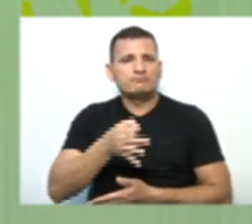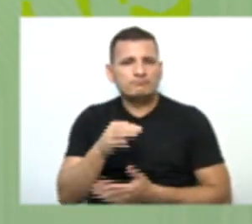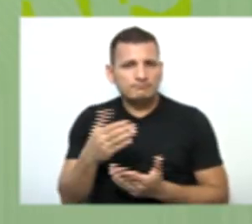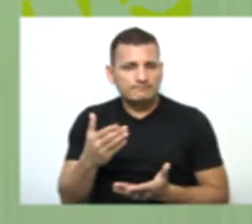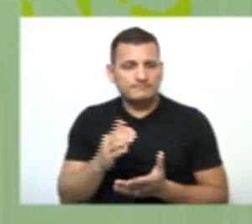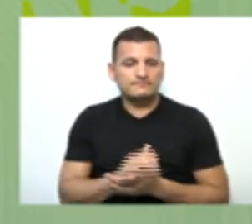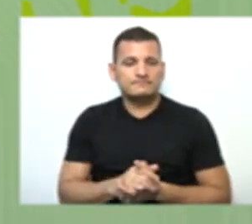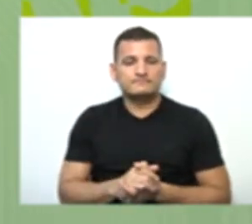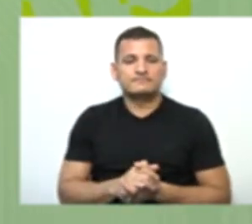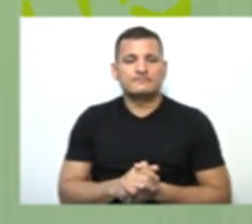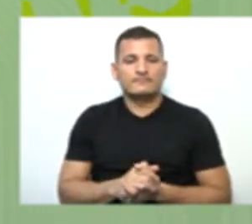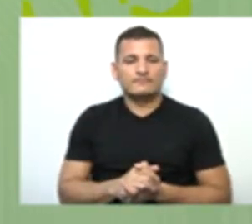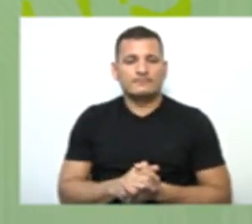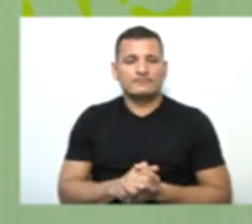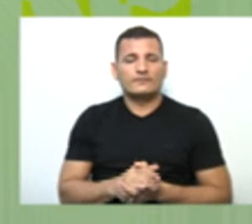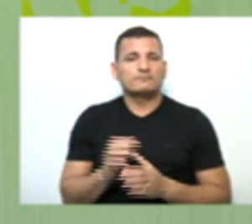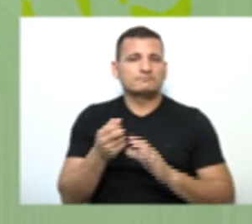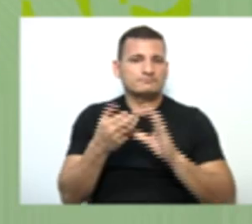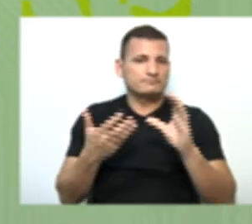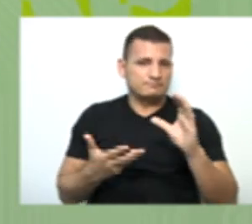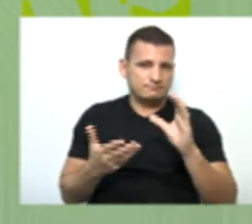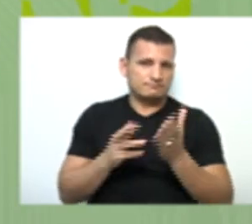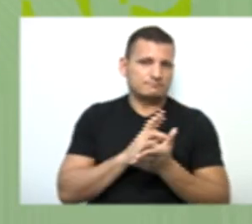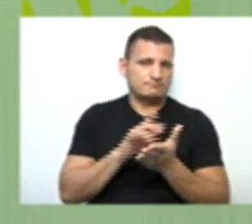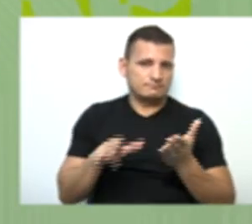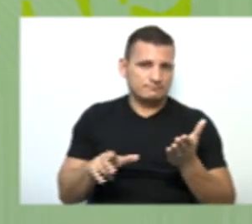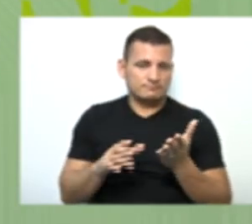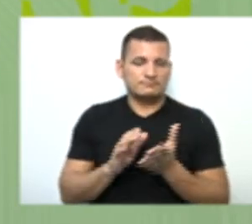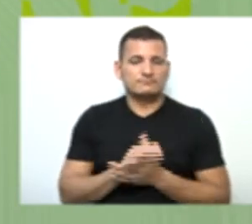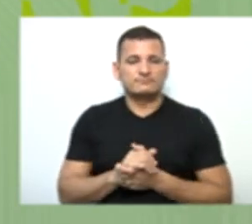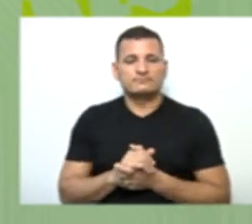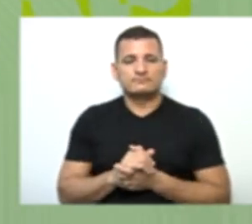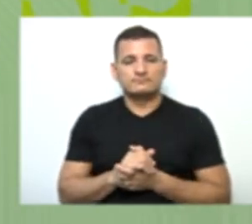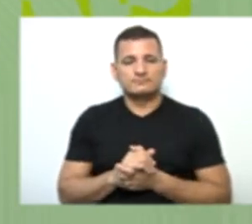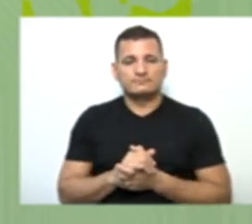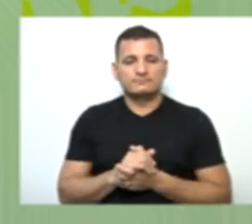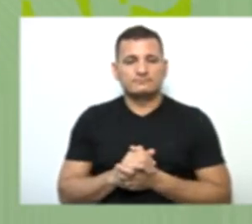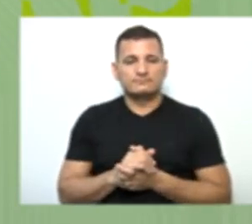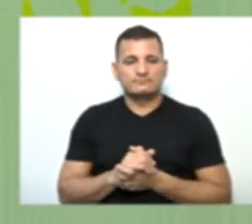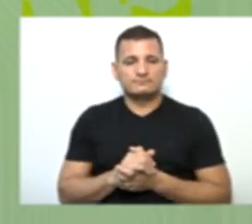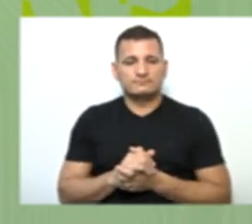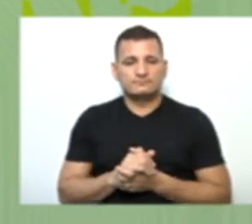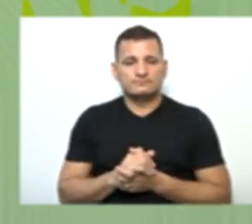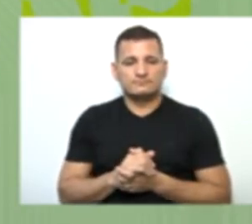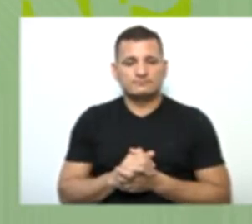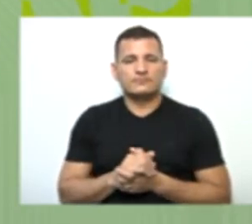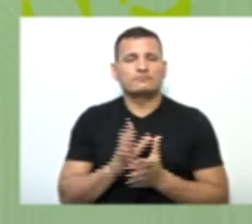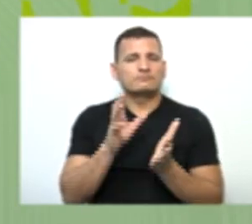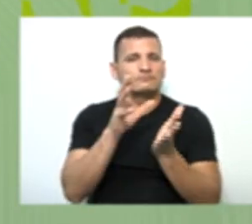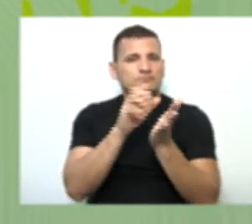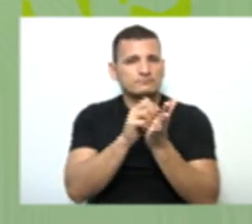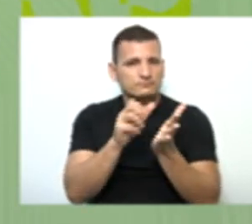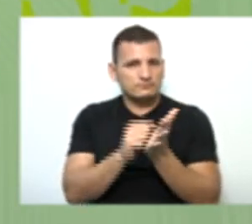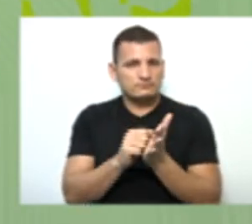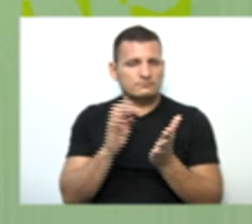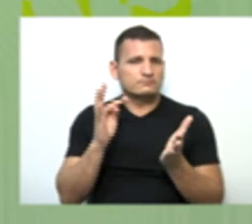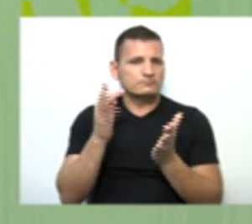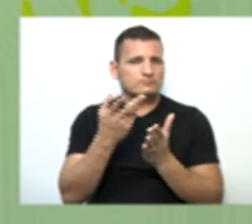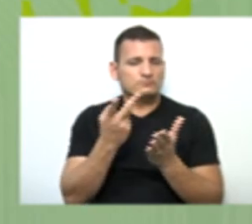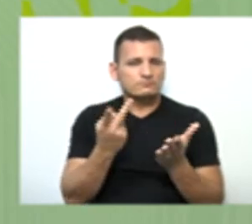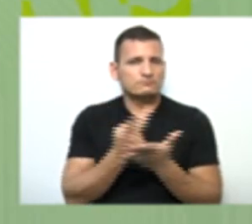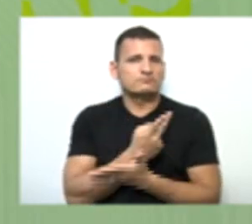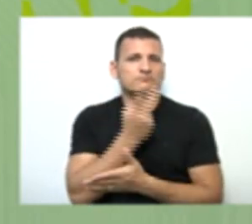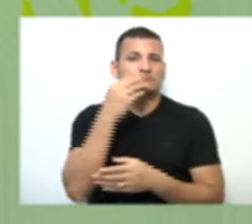São várias, né? Se são características do livro diário, ele registra todos os